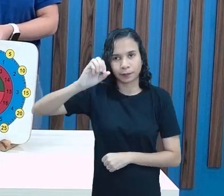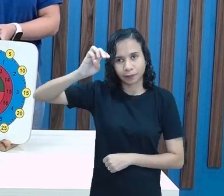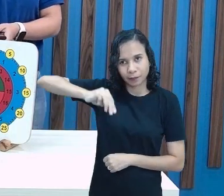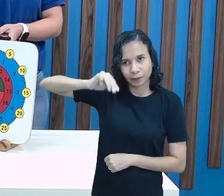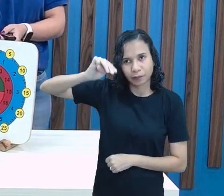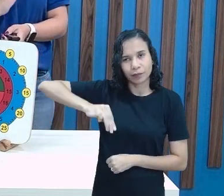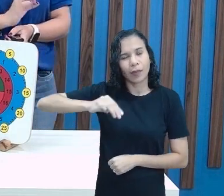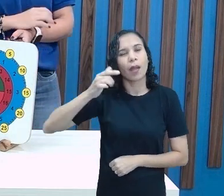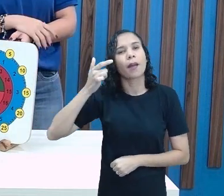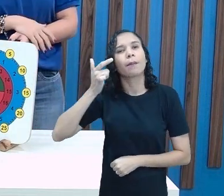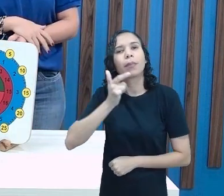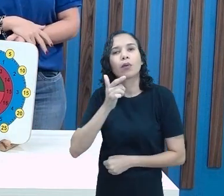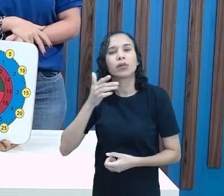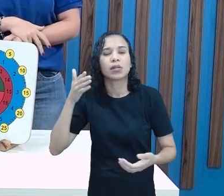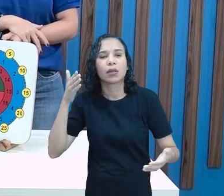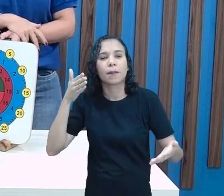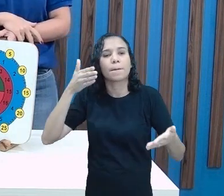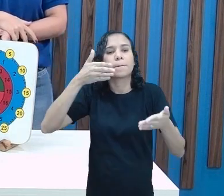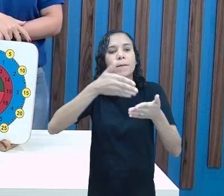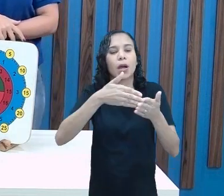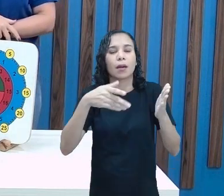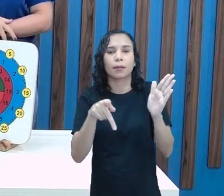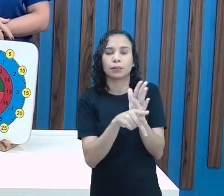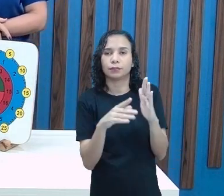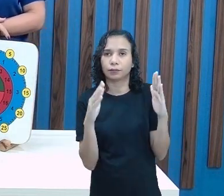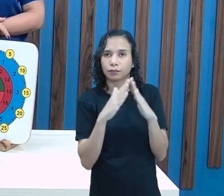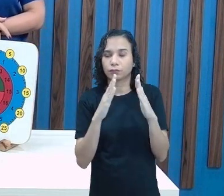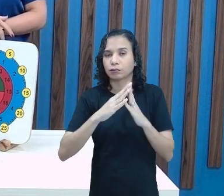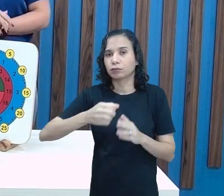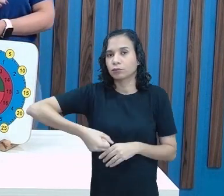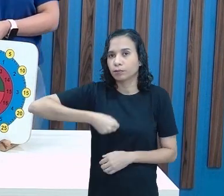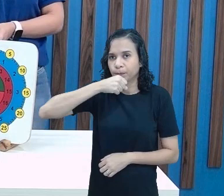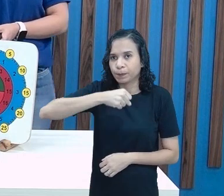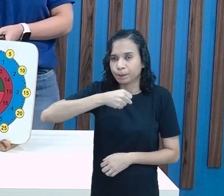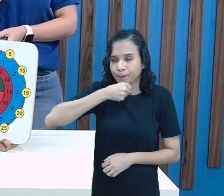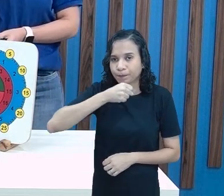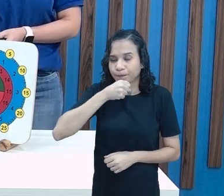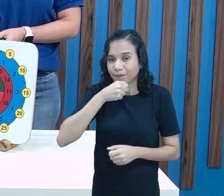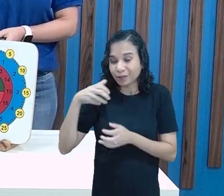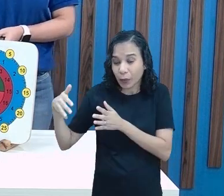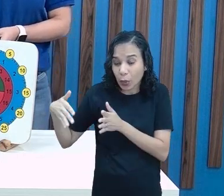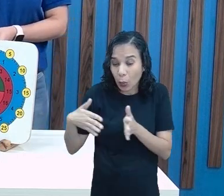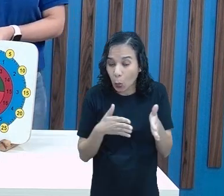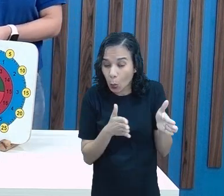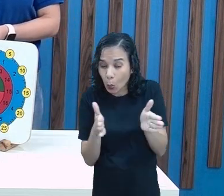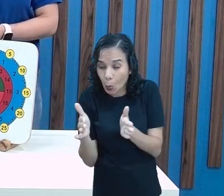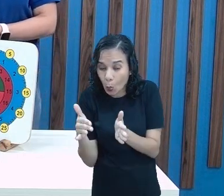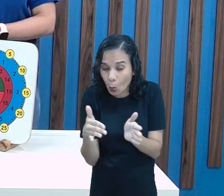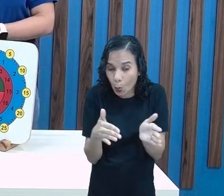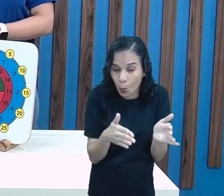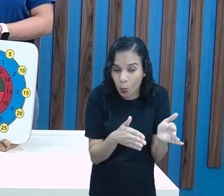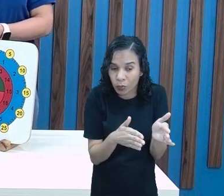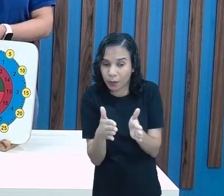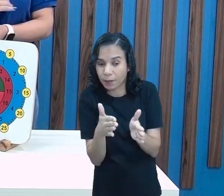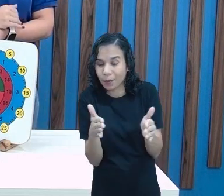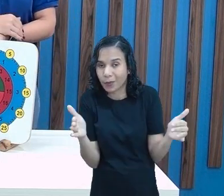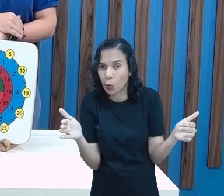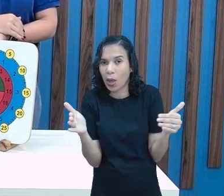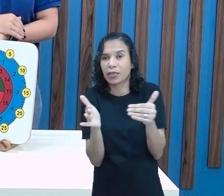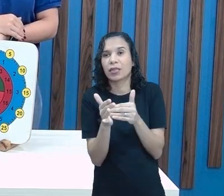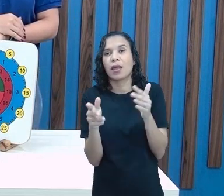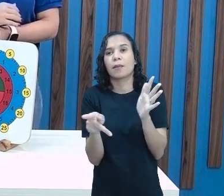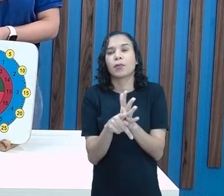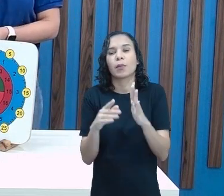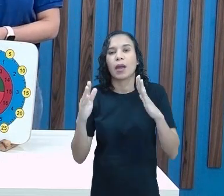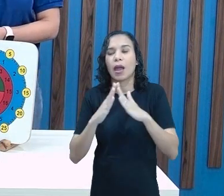17h10, para chegar na casa da sua avó. O trajeto da sua casa até a casa